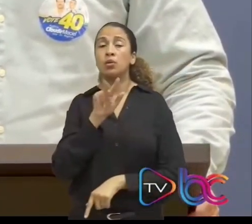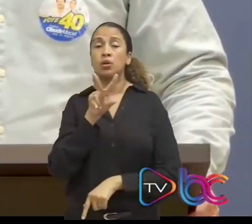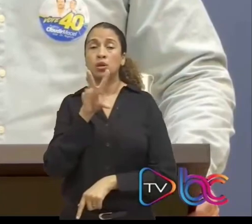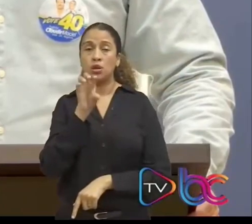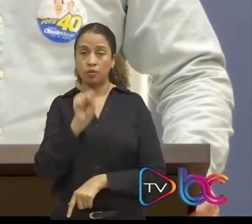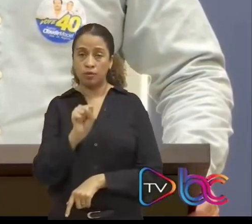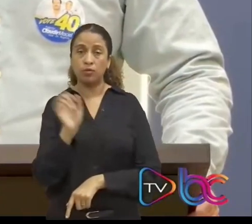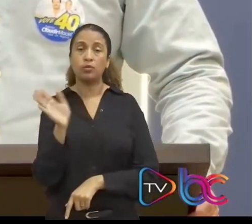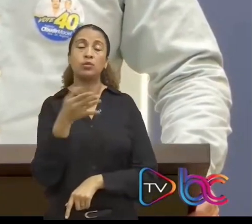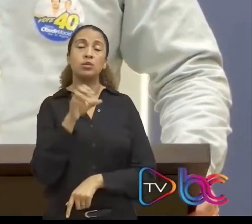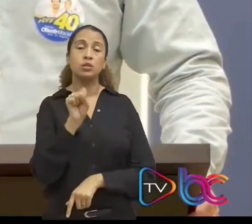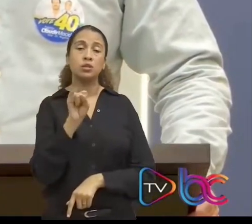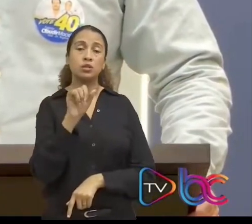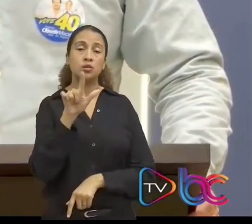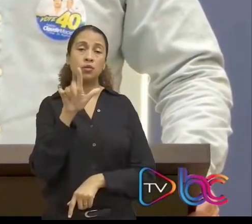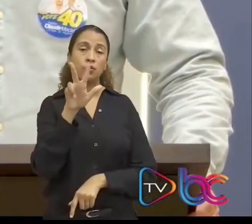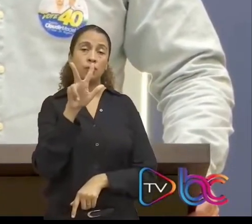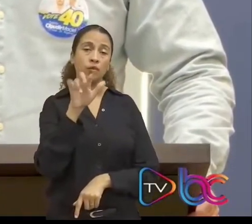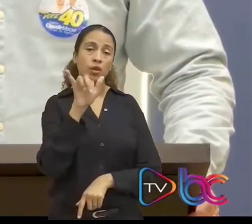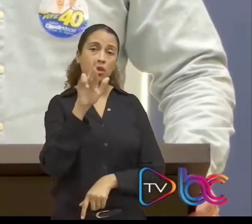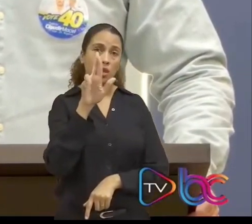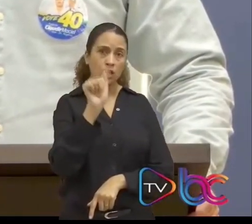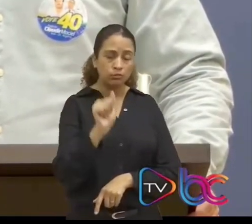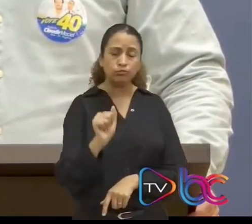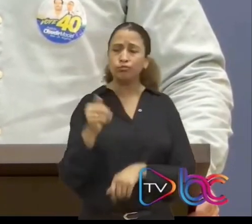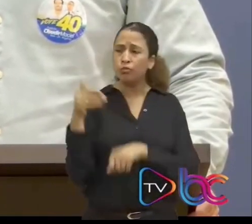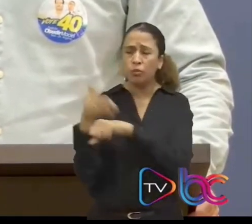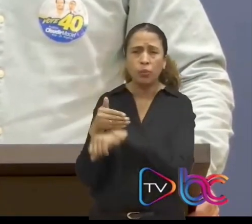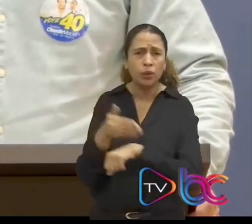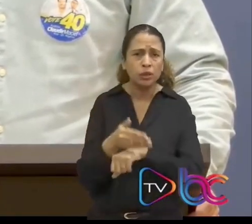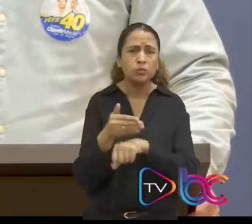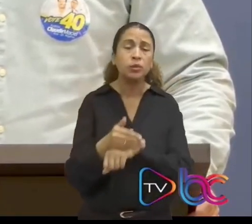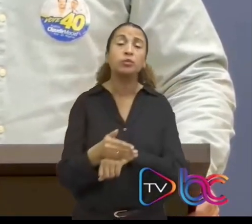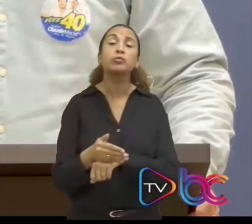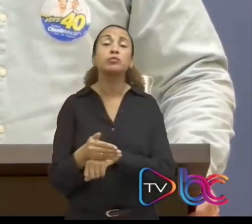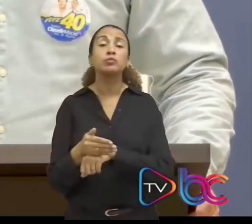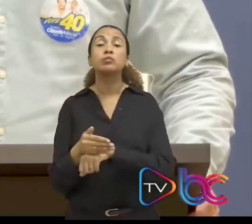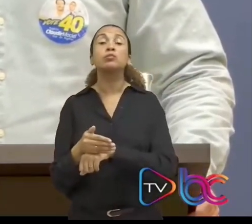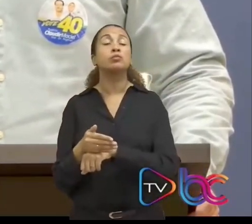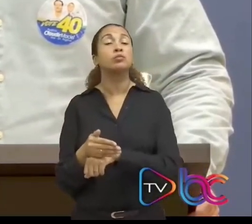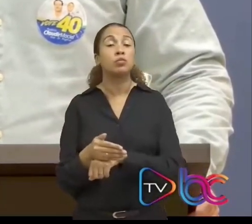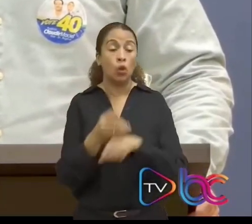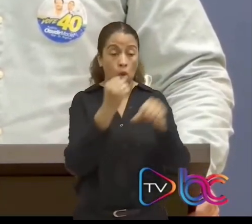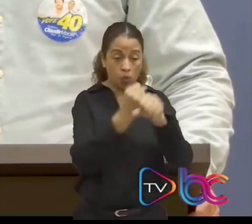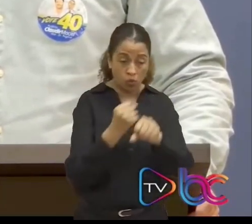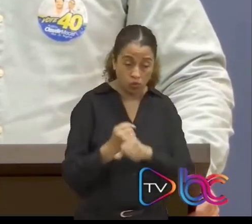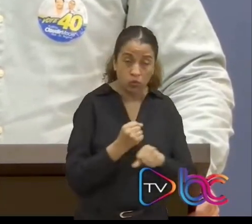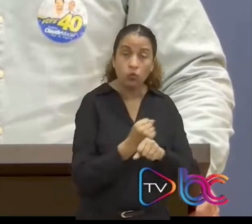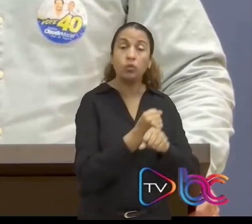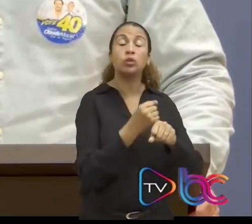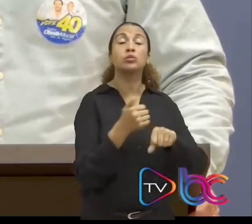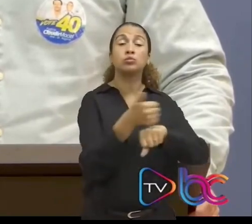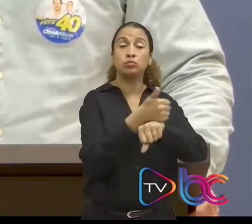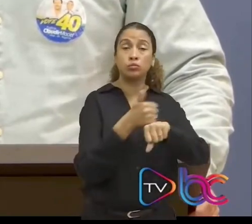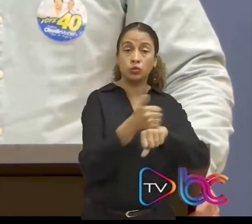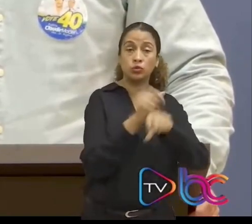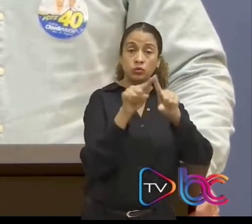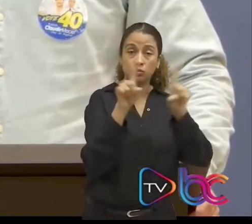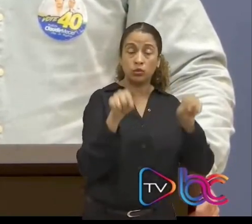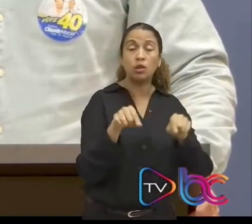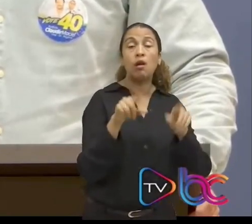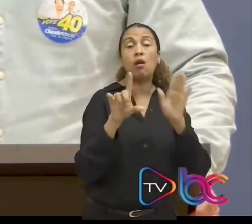por 3 mandatos, por 12 anos. Eu participei da construção do plano de carreira do funcionalismo, da Lei